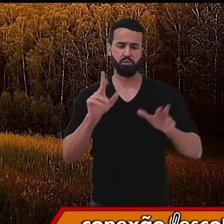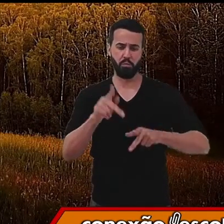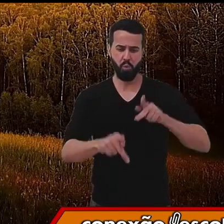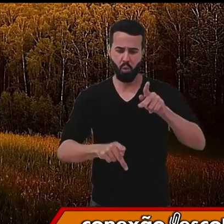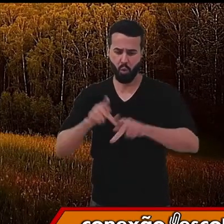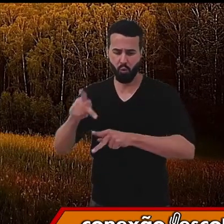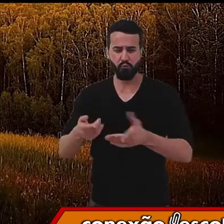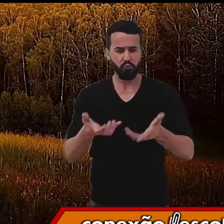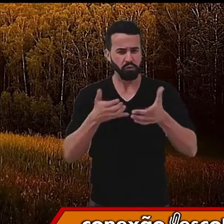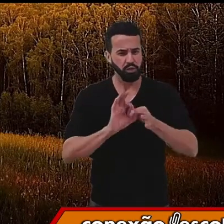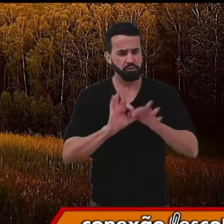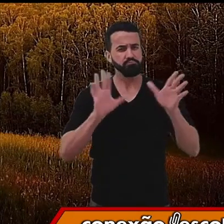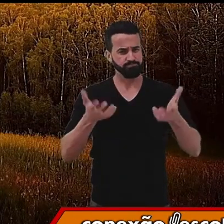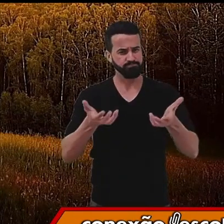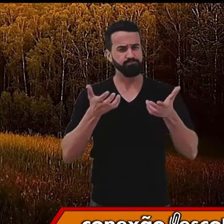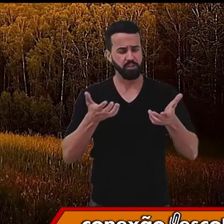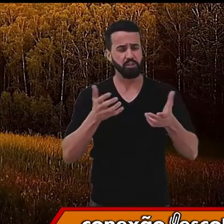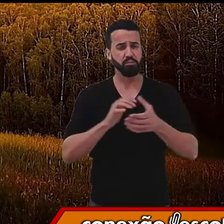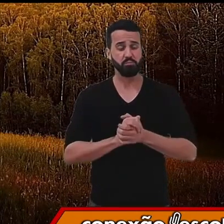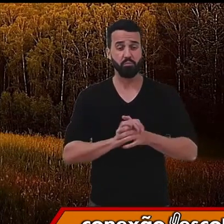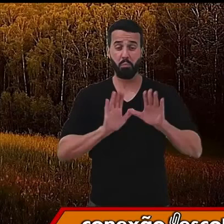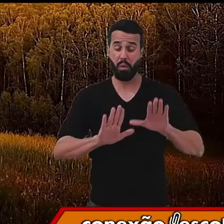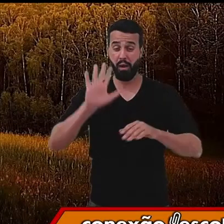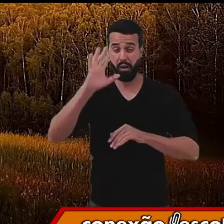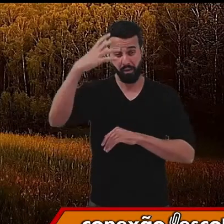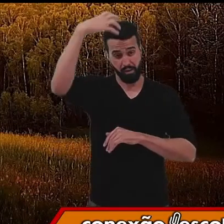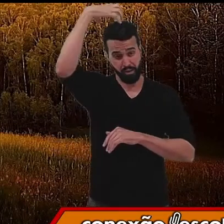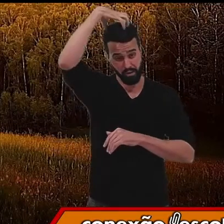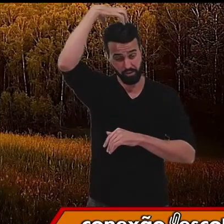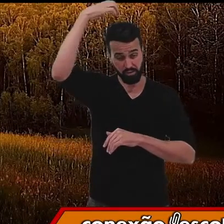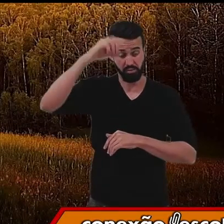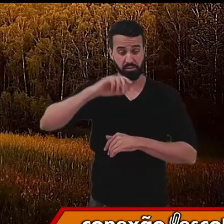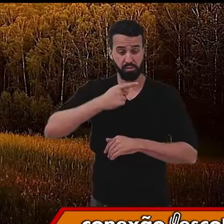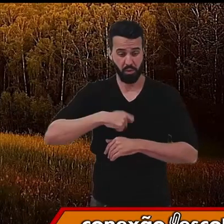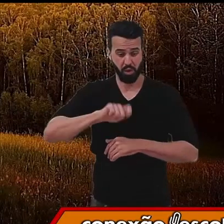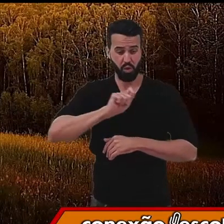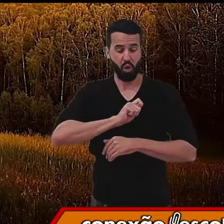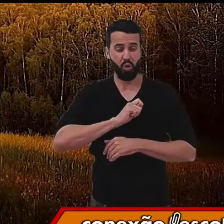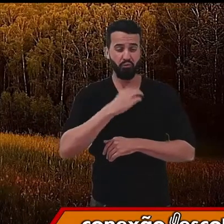o enfraquecimento do reino espanhol.